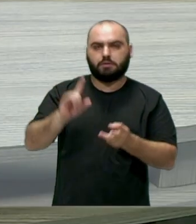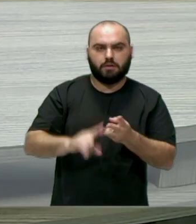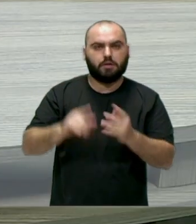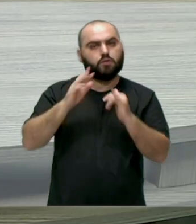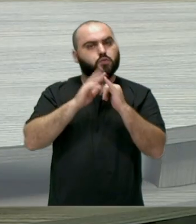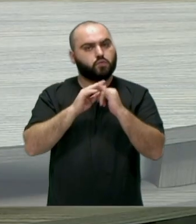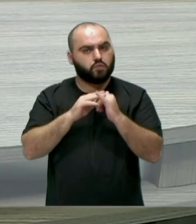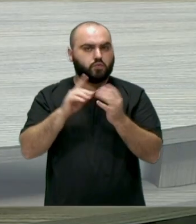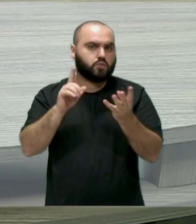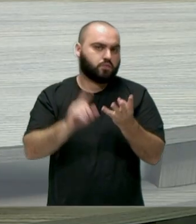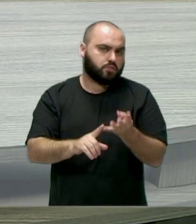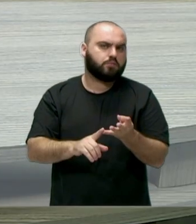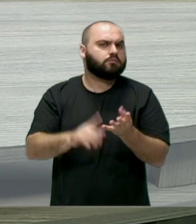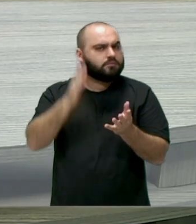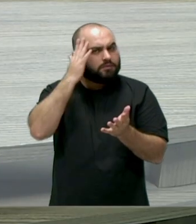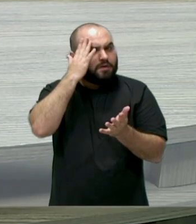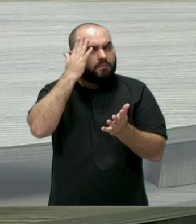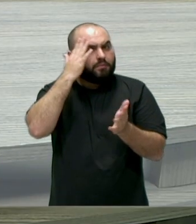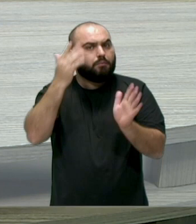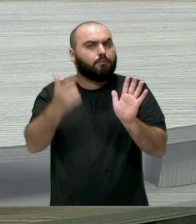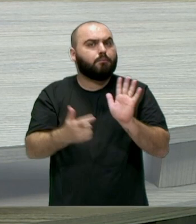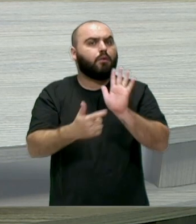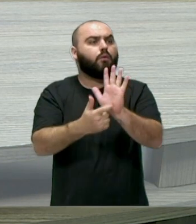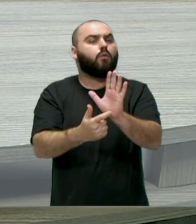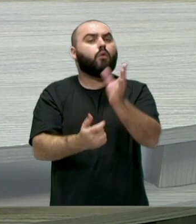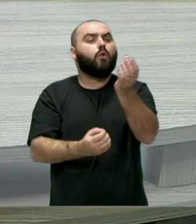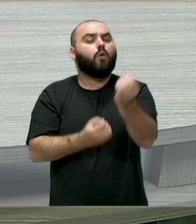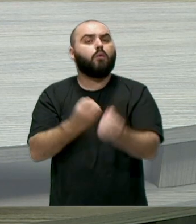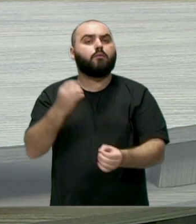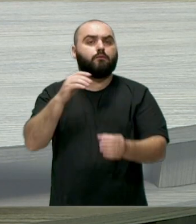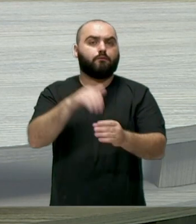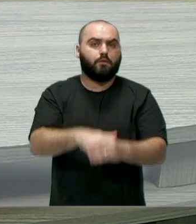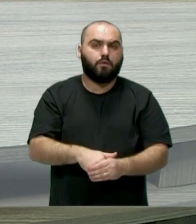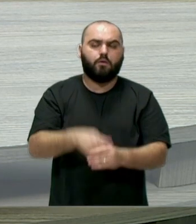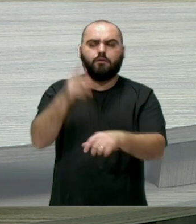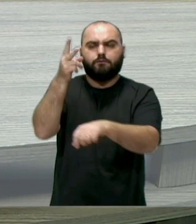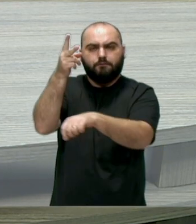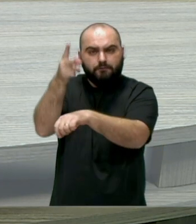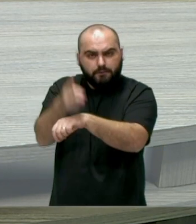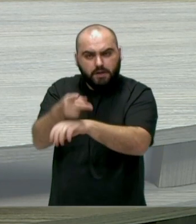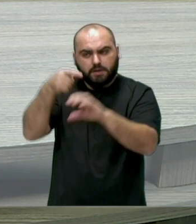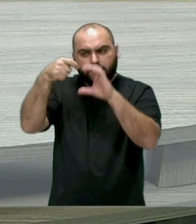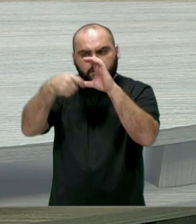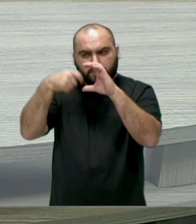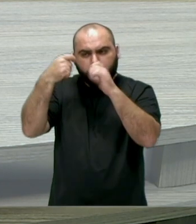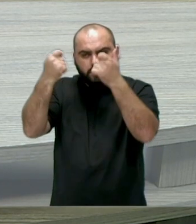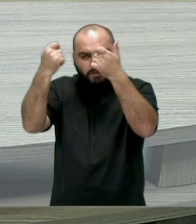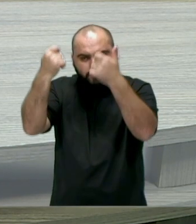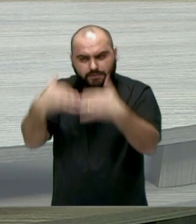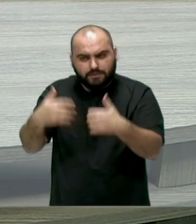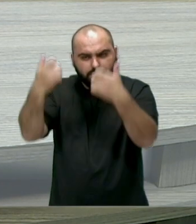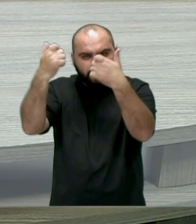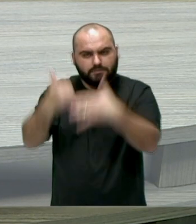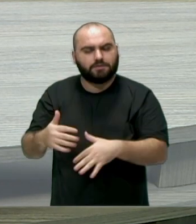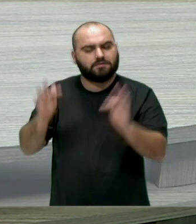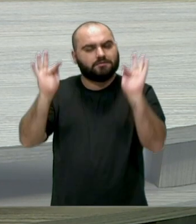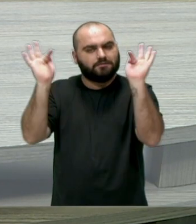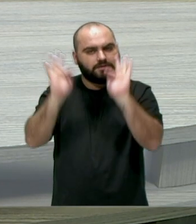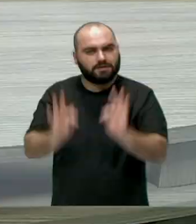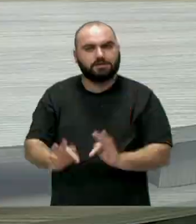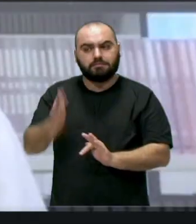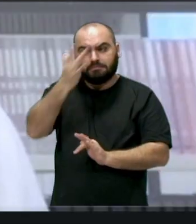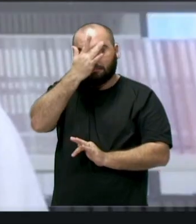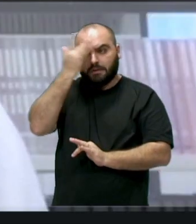YouTube, né, demonstrando como se faz o voto, vídeos explicativos, bem-humorados, para que eles possam ser